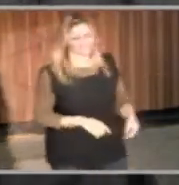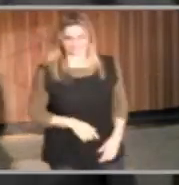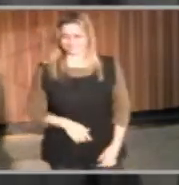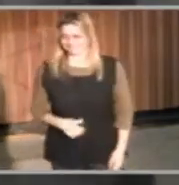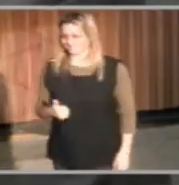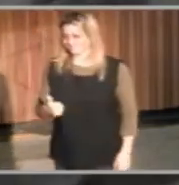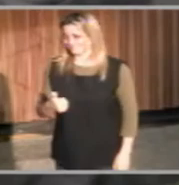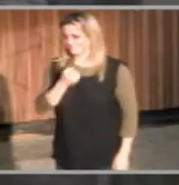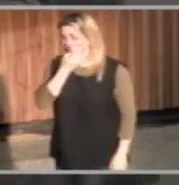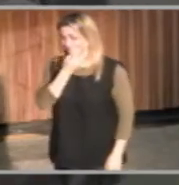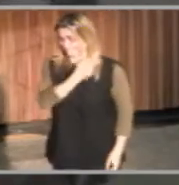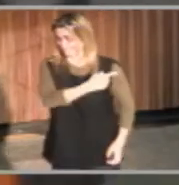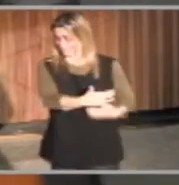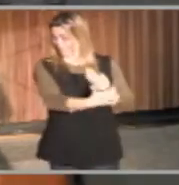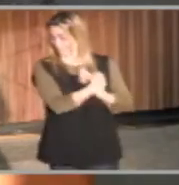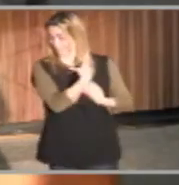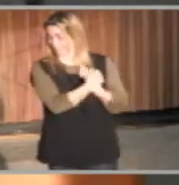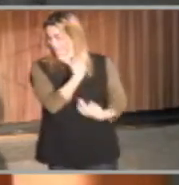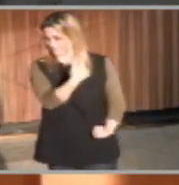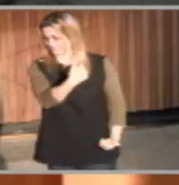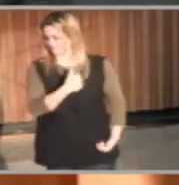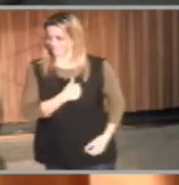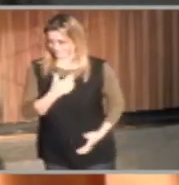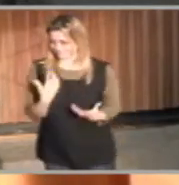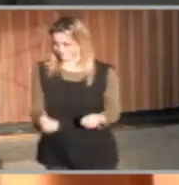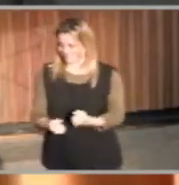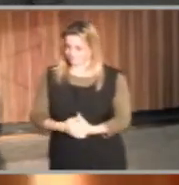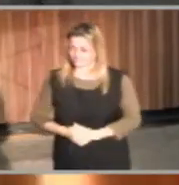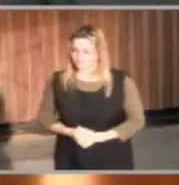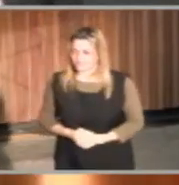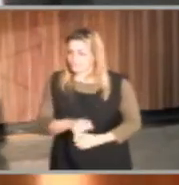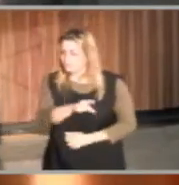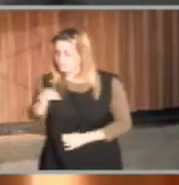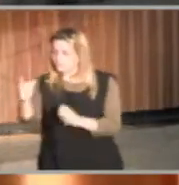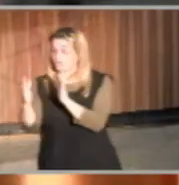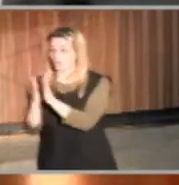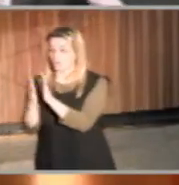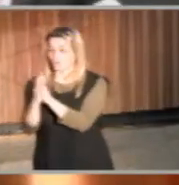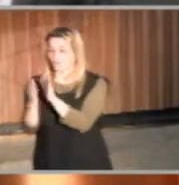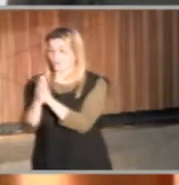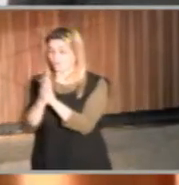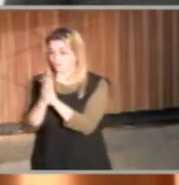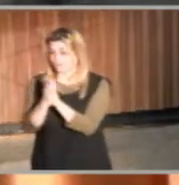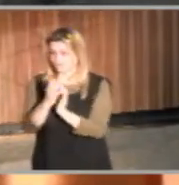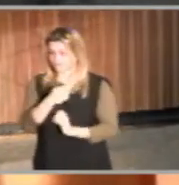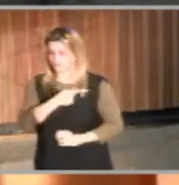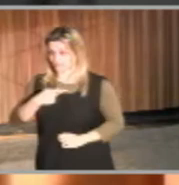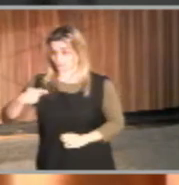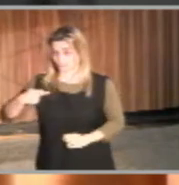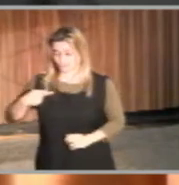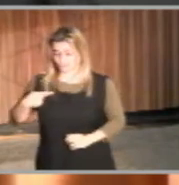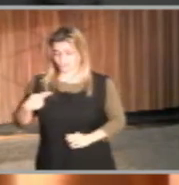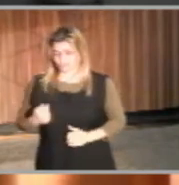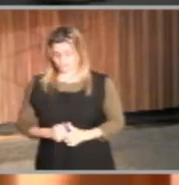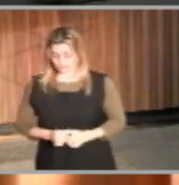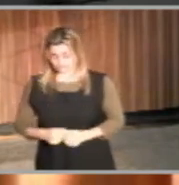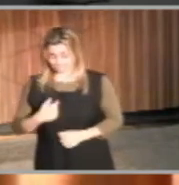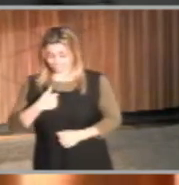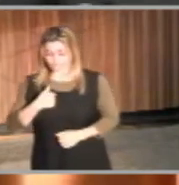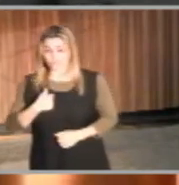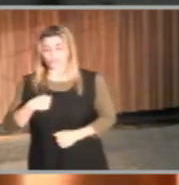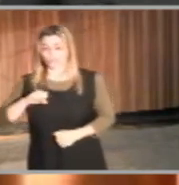Que bom, queridos, que coisa boa. Vocês orem pelo pastor, tá? Pelo seu pastor. Eu vou